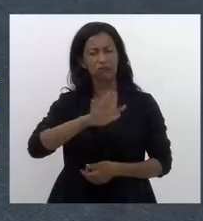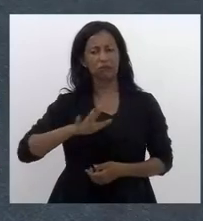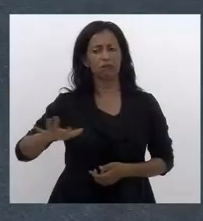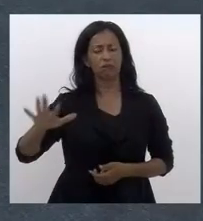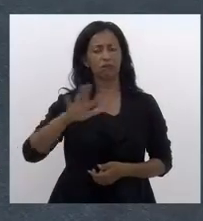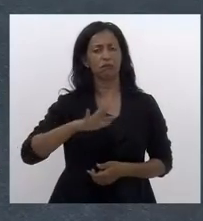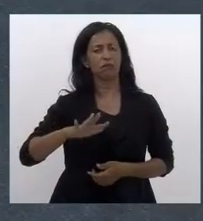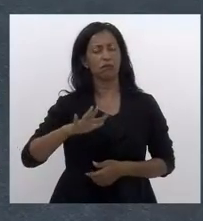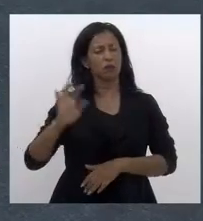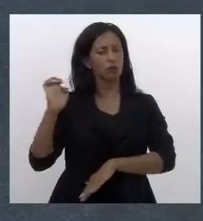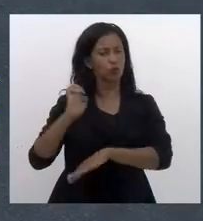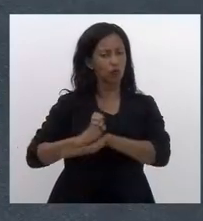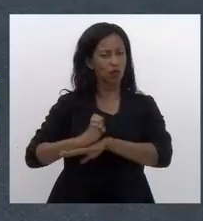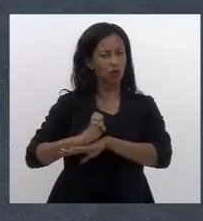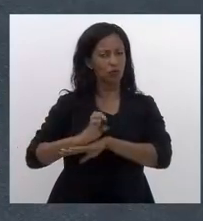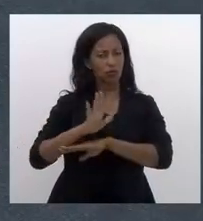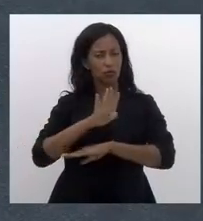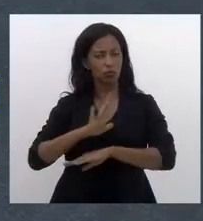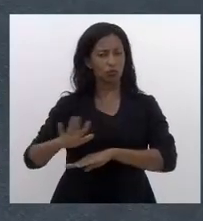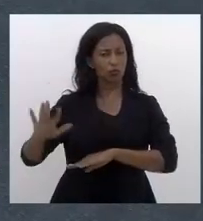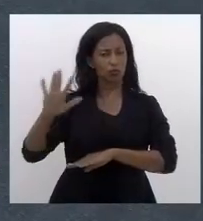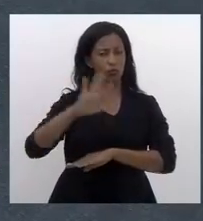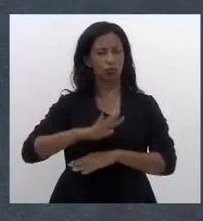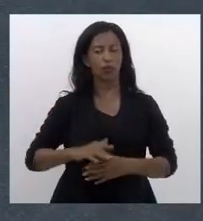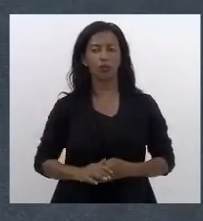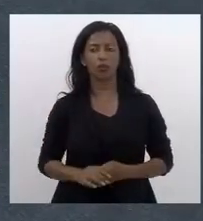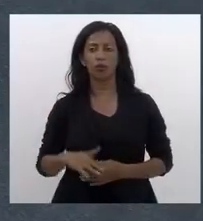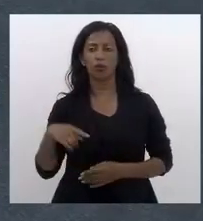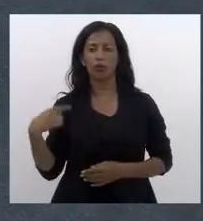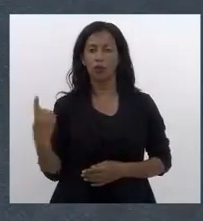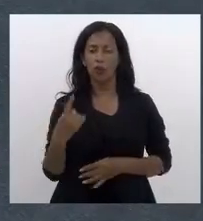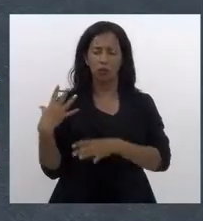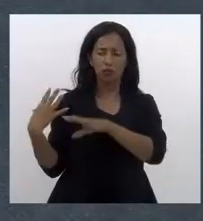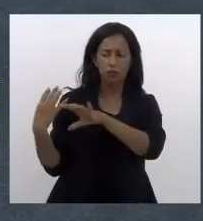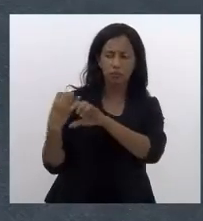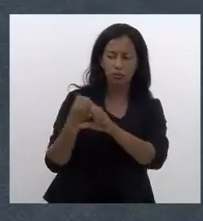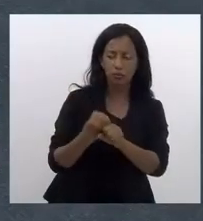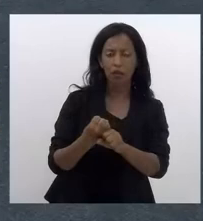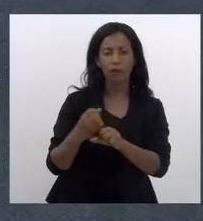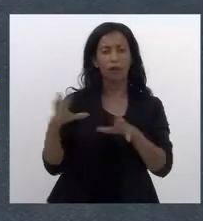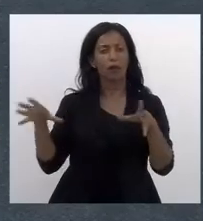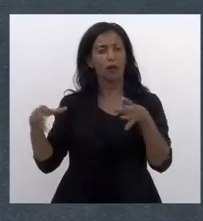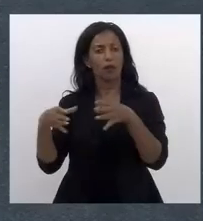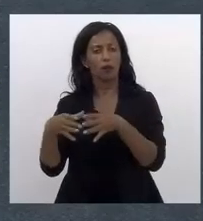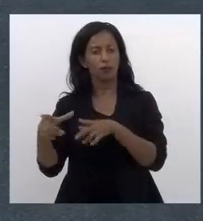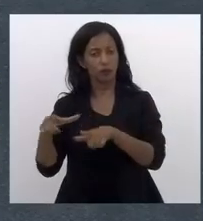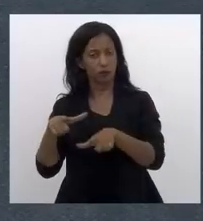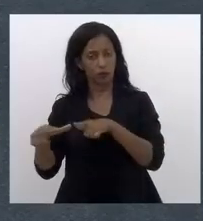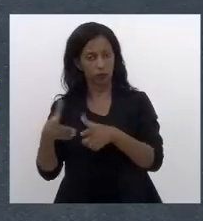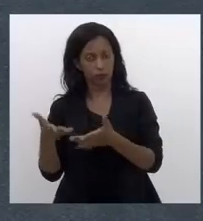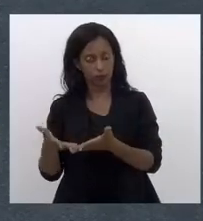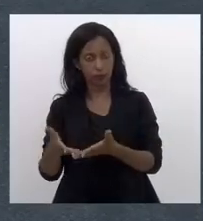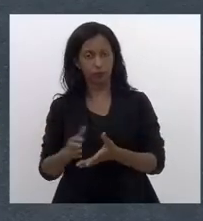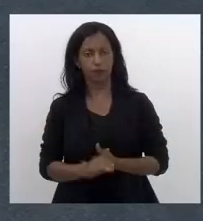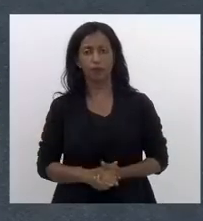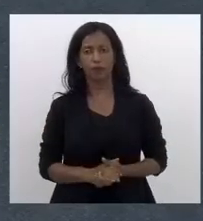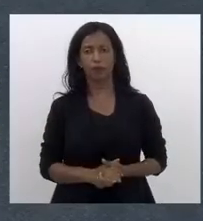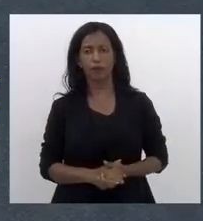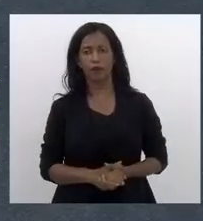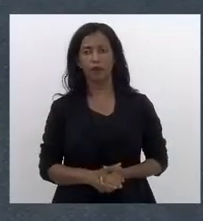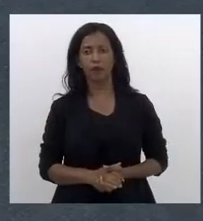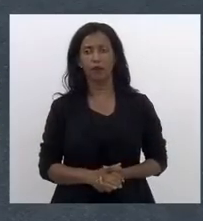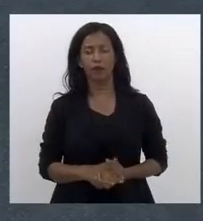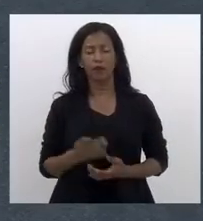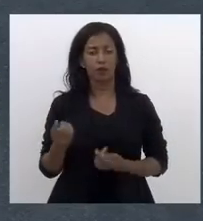e no Estado. Finalizando a minha fala, nós fizemos um levantamento pela Comissão de Trabalho, deputada Marta Rocha, e o